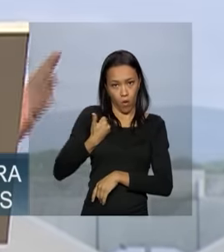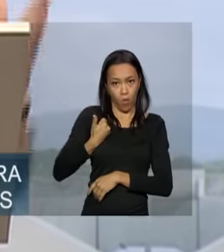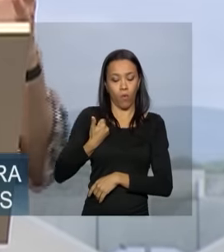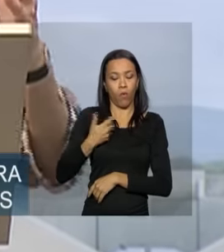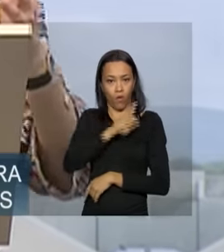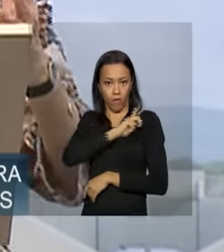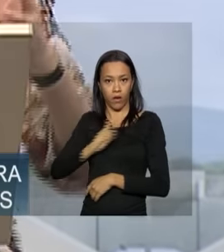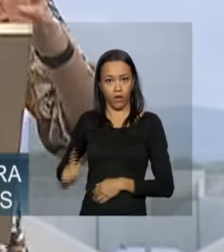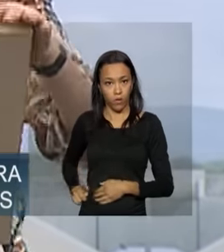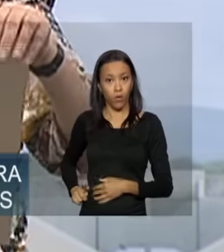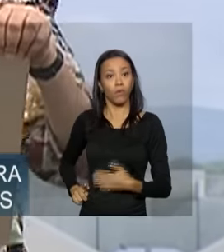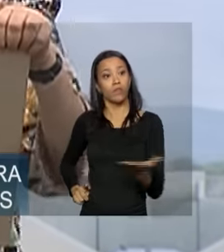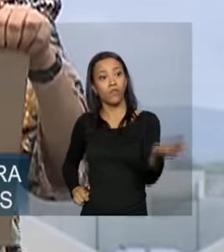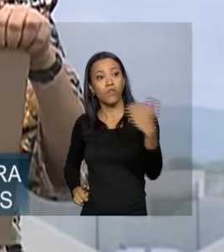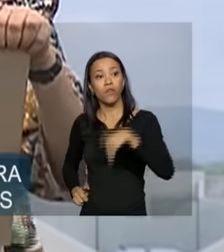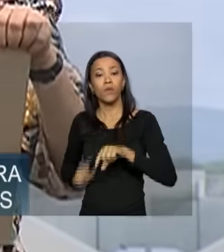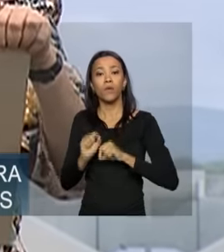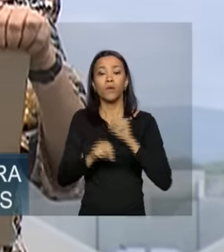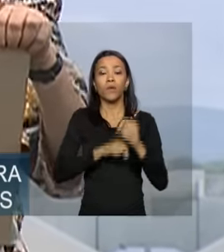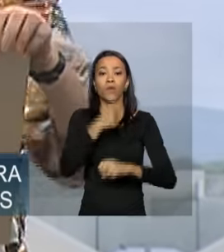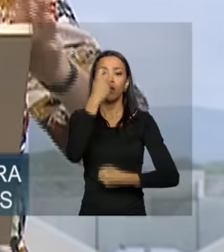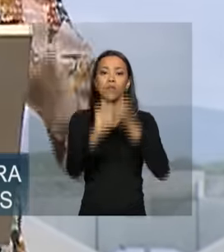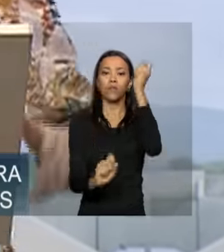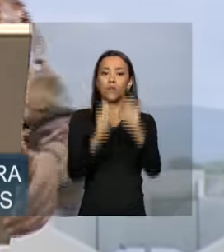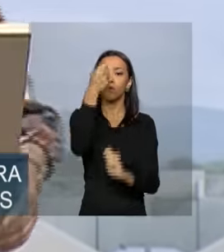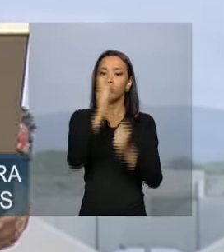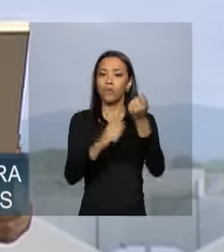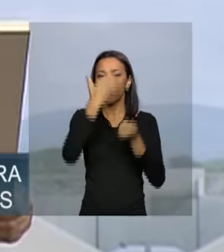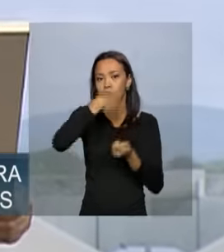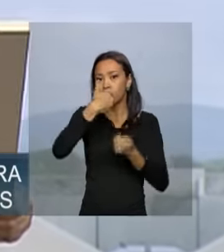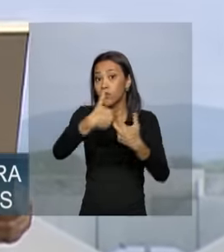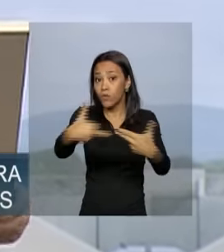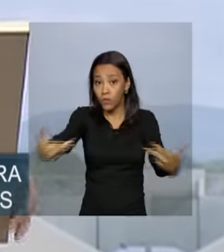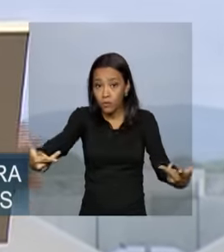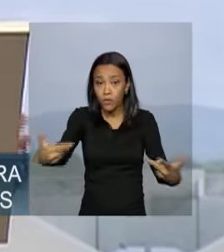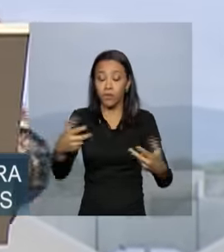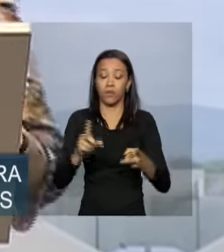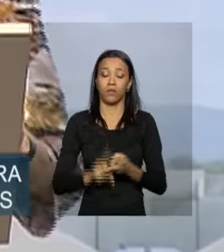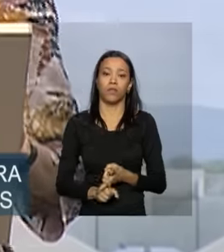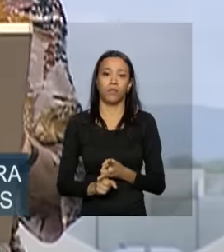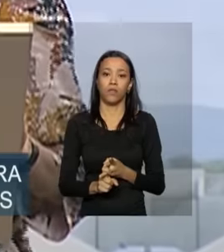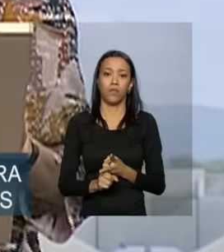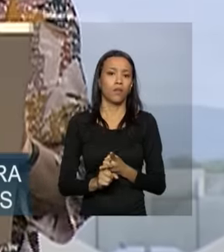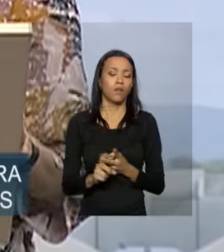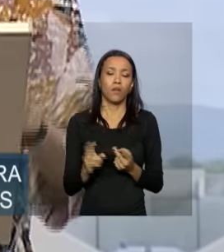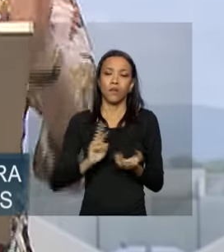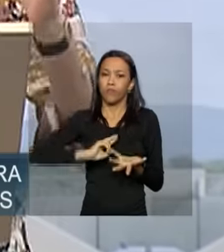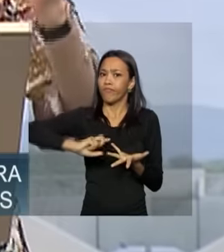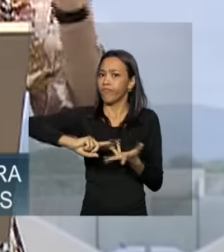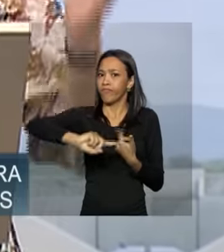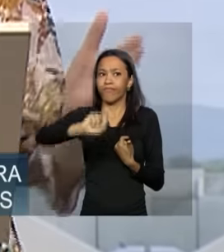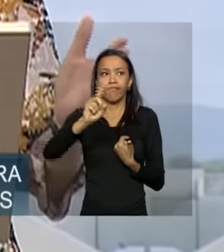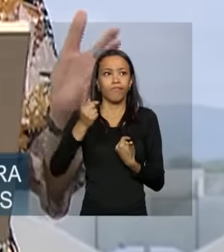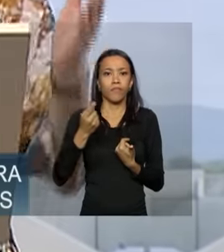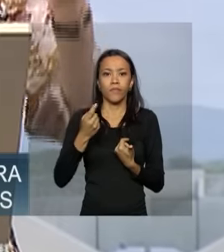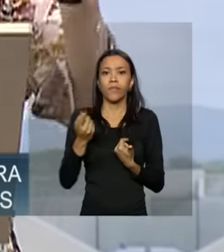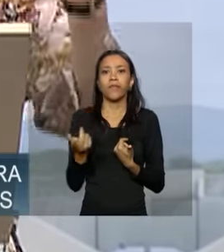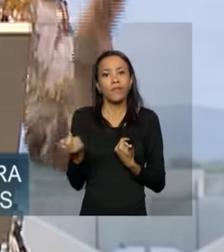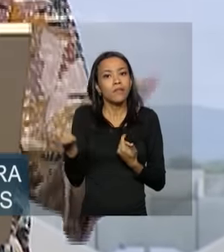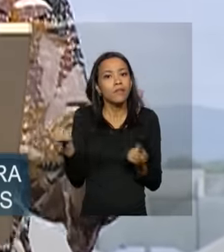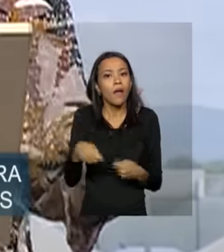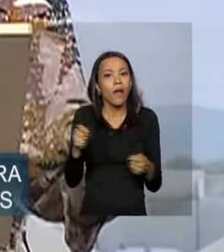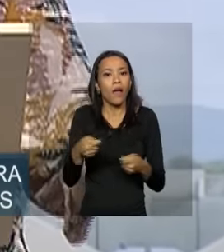para cá a indústria de frutas, possa trazer para cá toda a sorte de situações